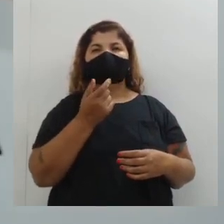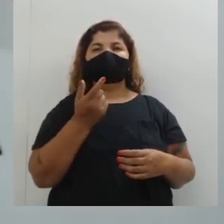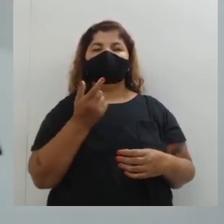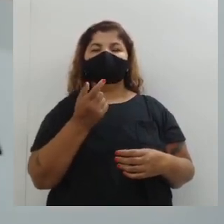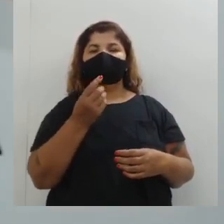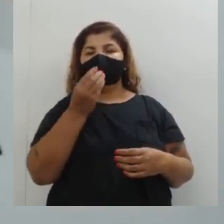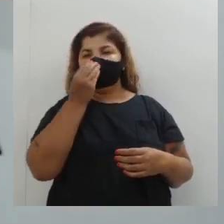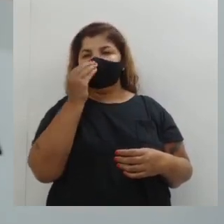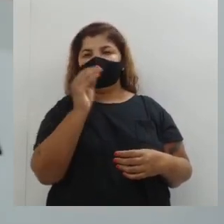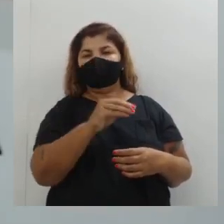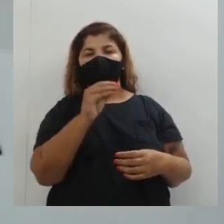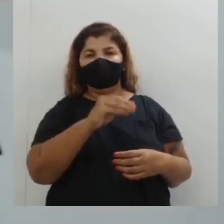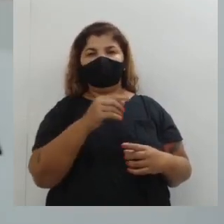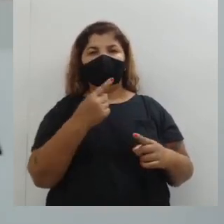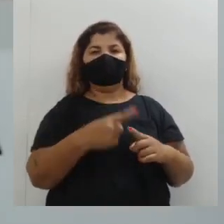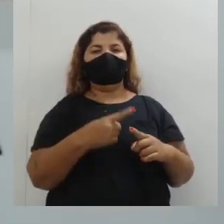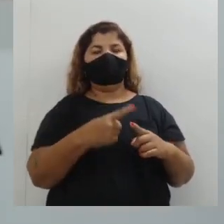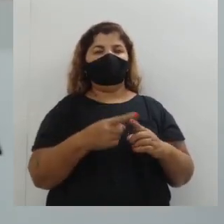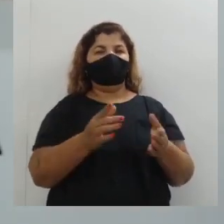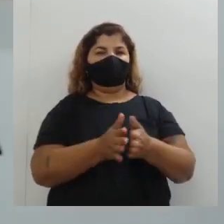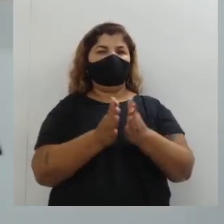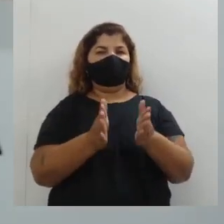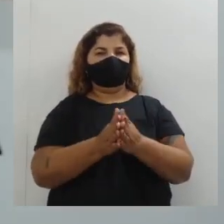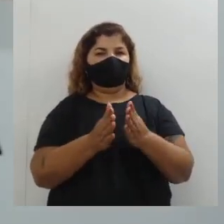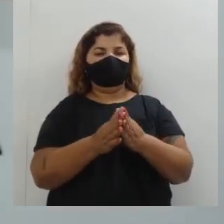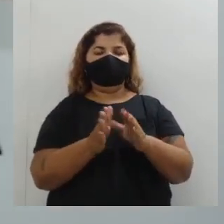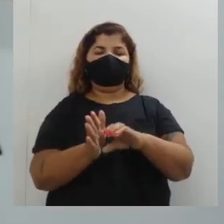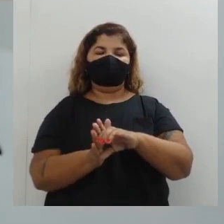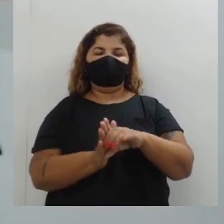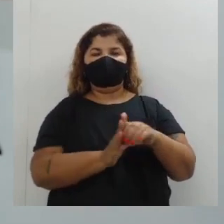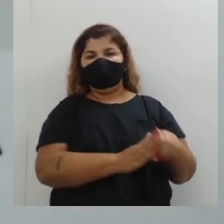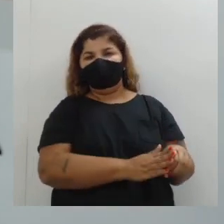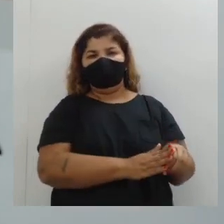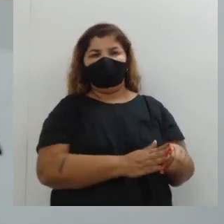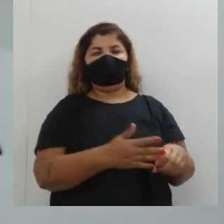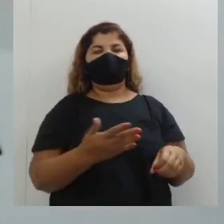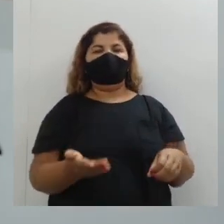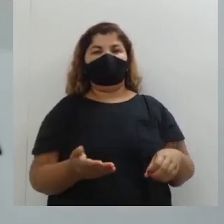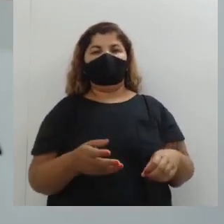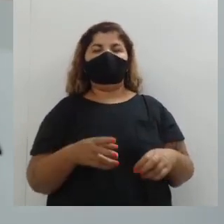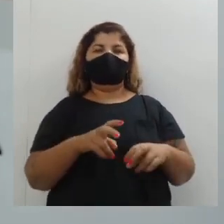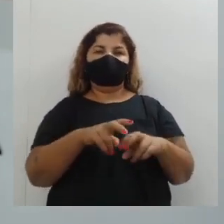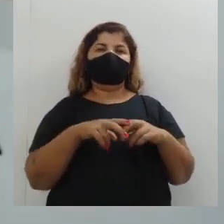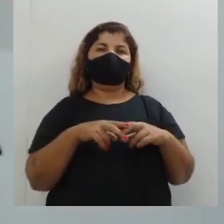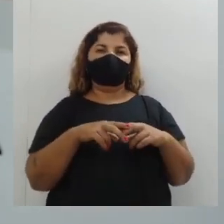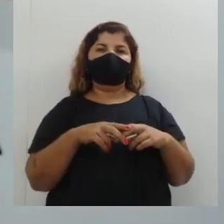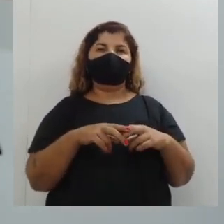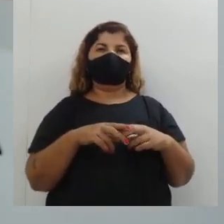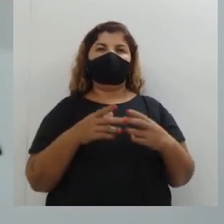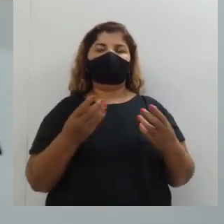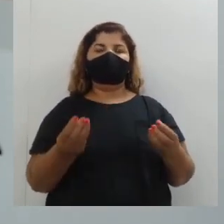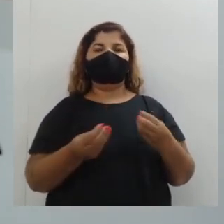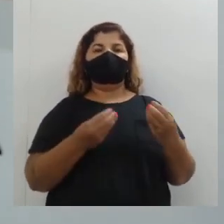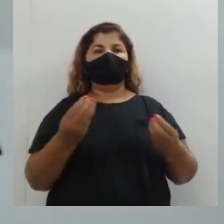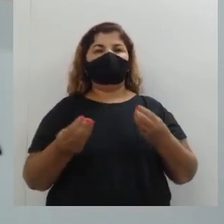forma marginalizada. Por isso mesmo que nesse período o